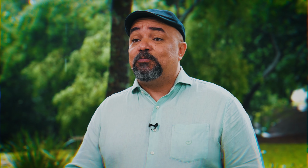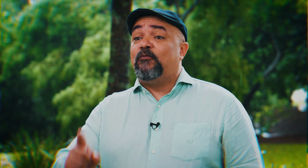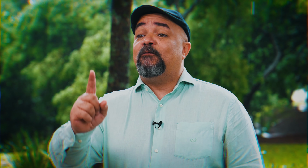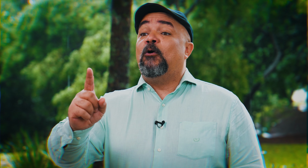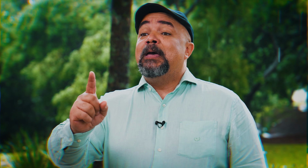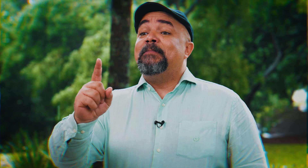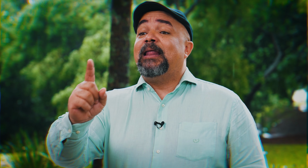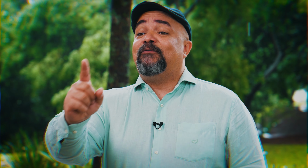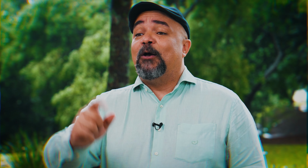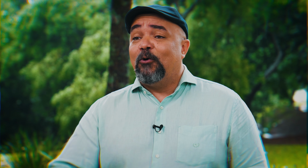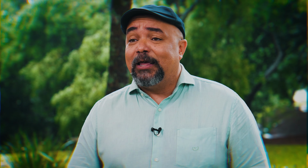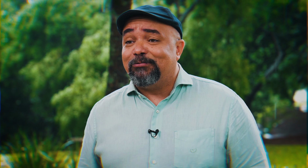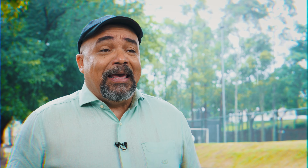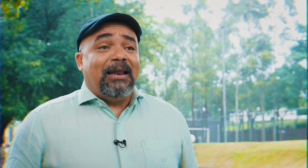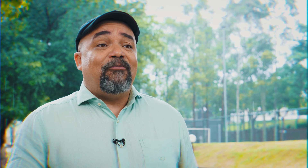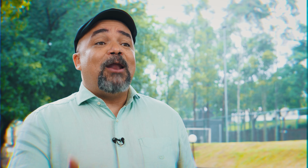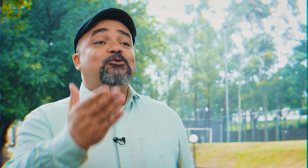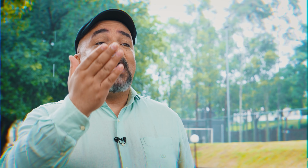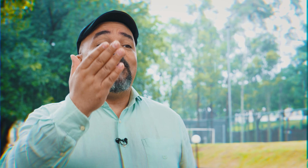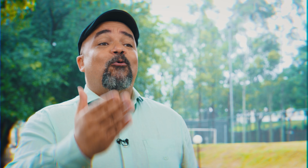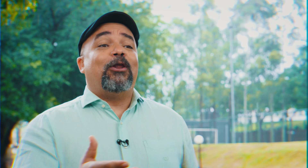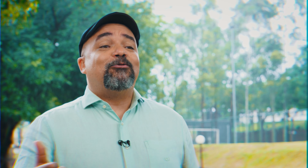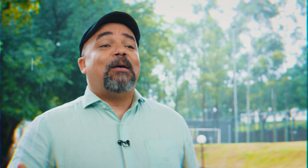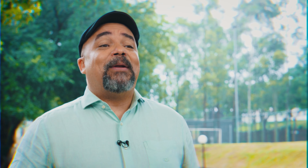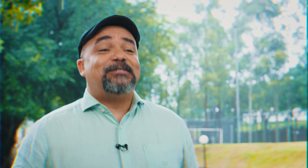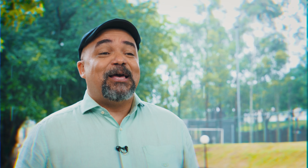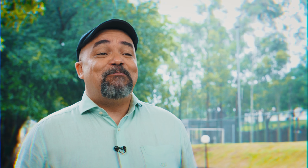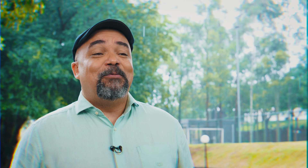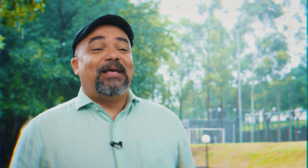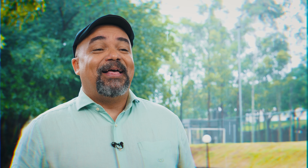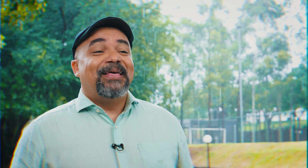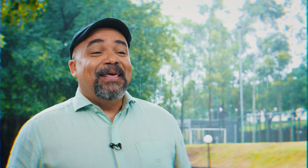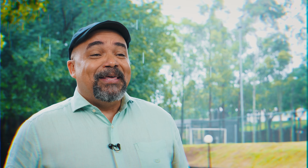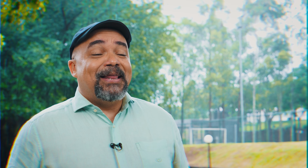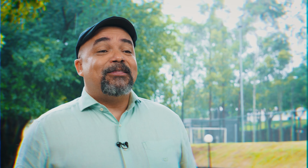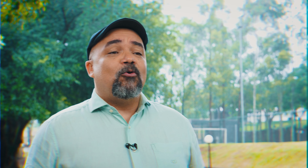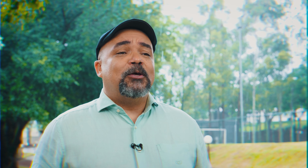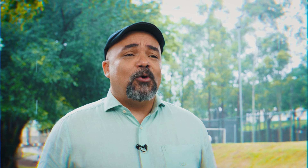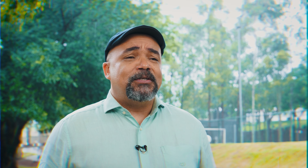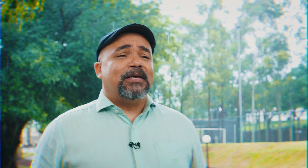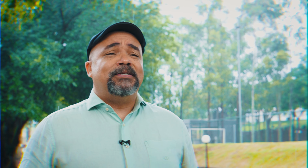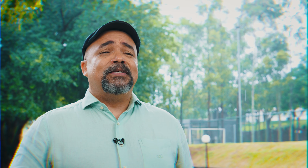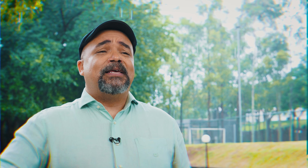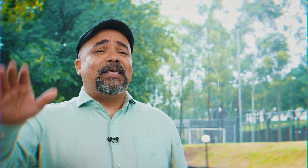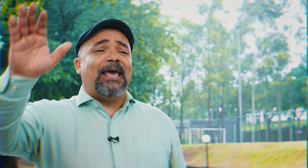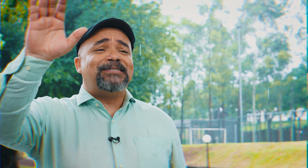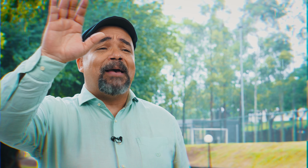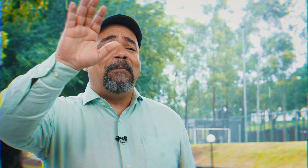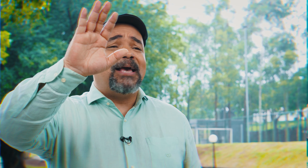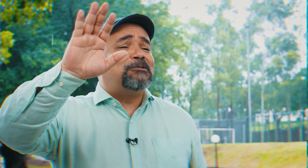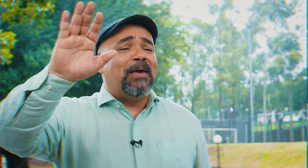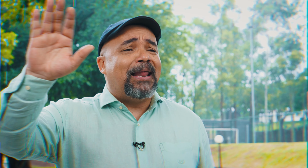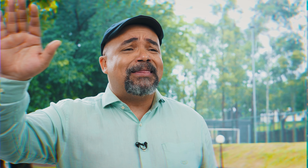terminou, disse, por favor, me levem ao coreto. E levaram o cego ao coreto da Praça da República. E ele então começou a dizer, dizem que